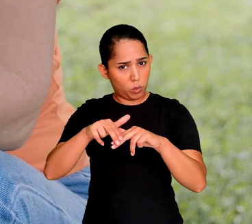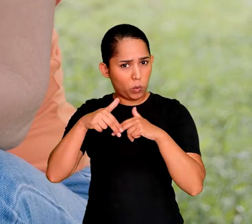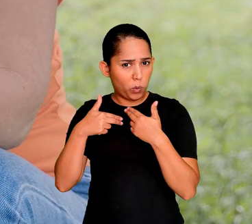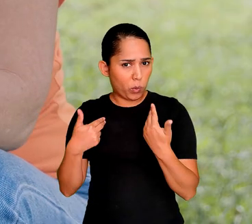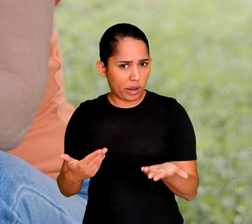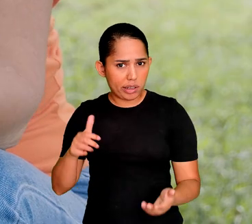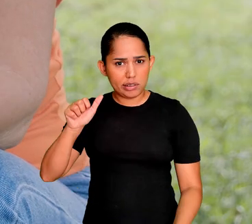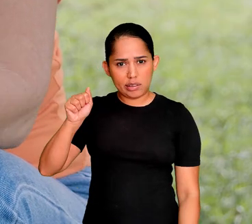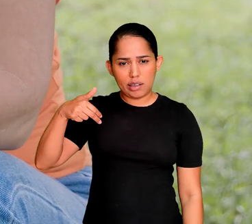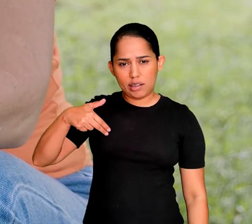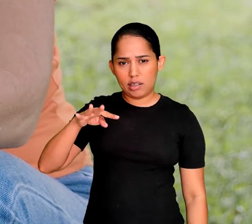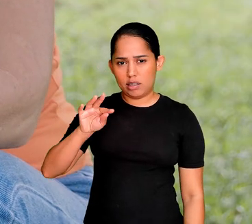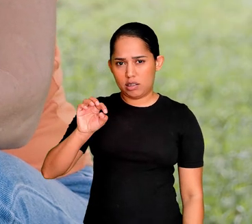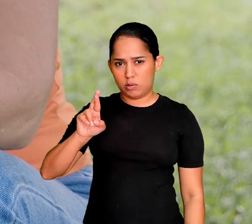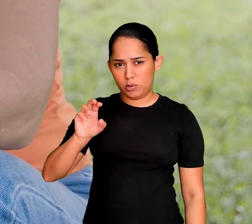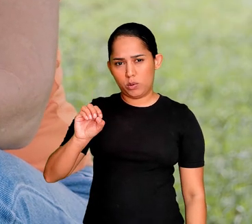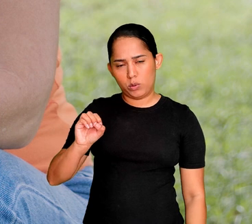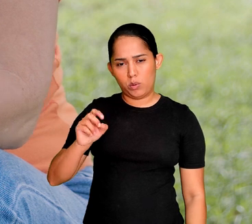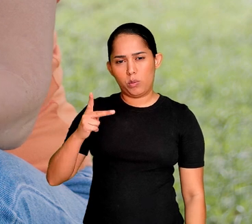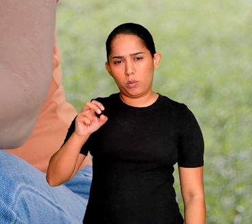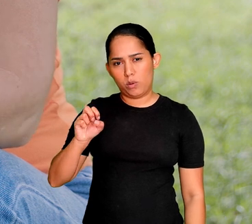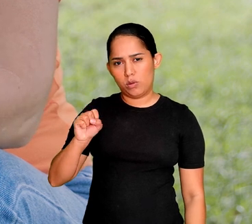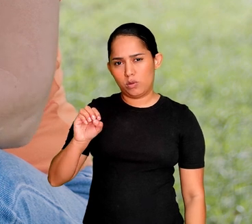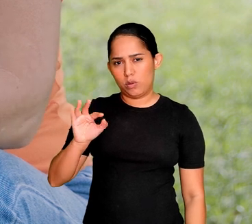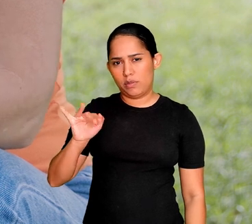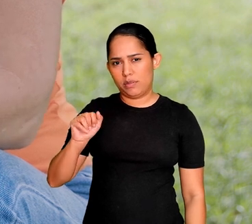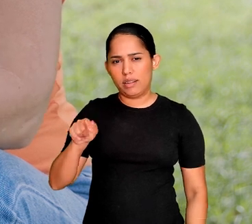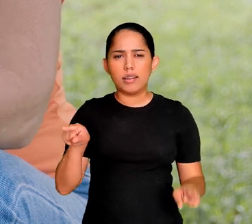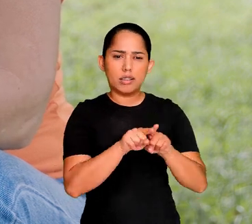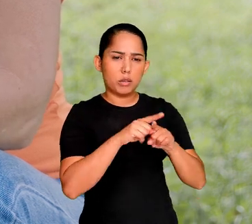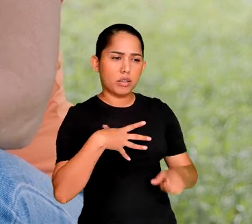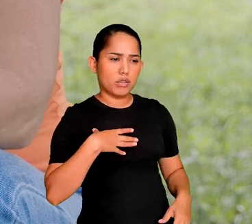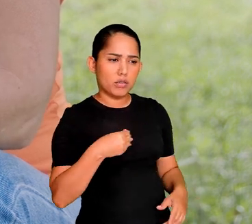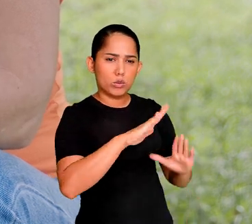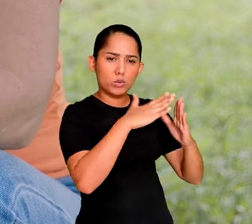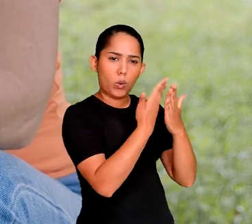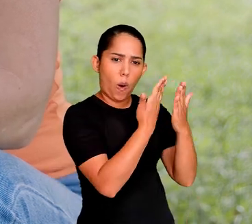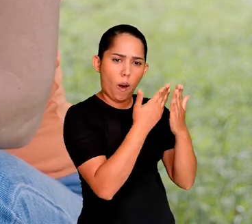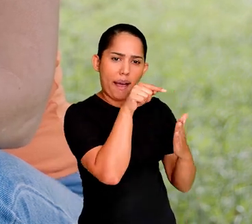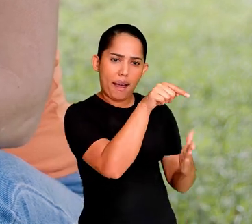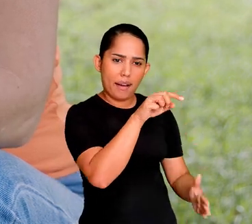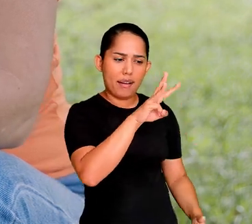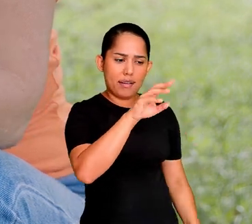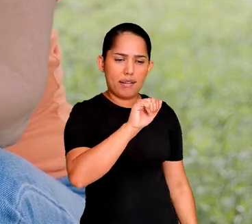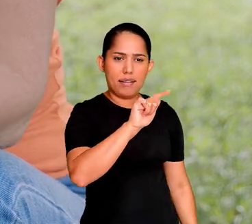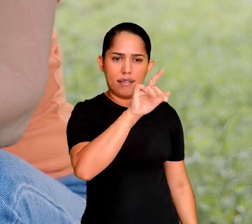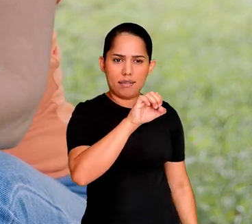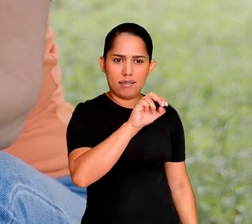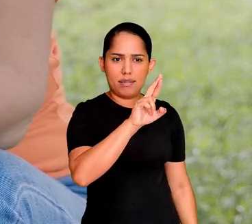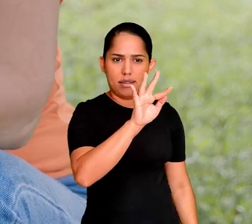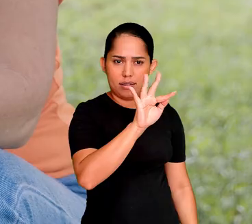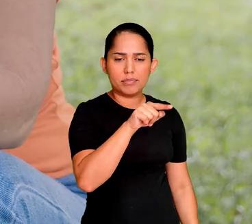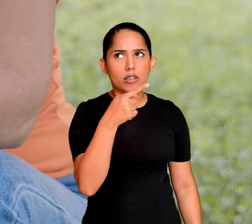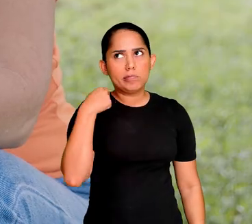em função do impulso da antroposofia, de ter meus filhos numa escola Waldorf em Serra Grande, veio essa